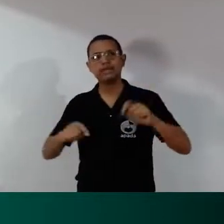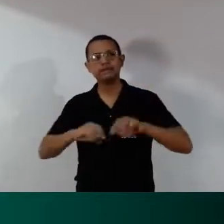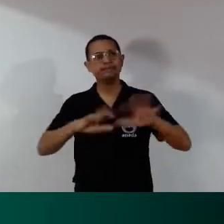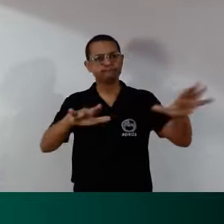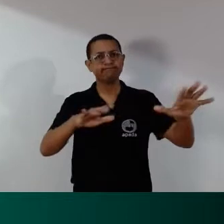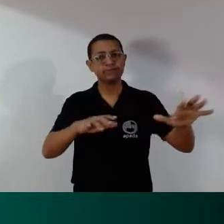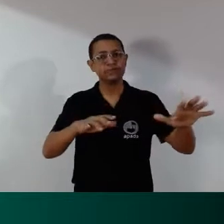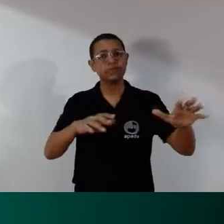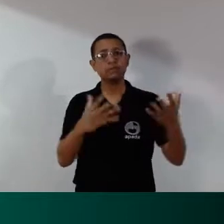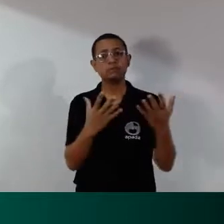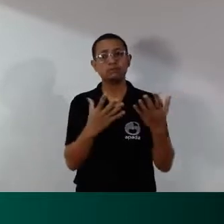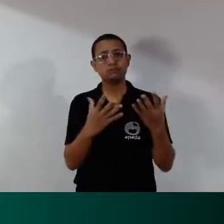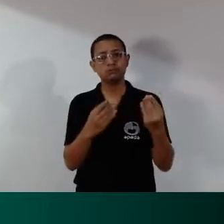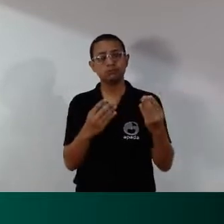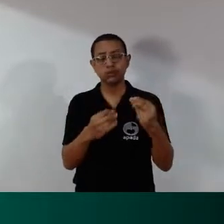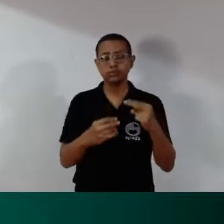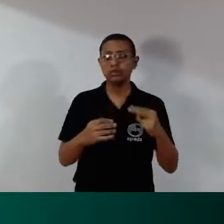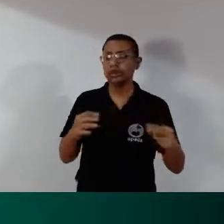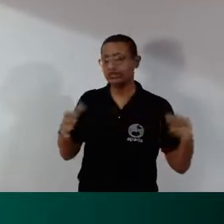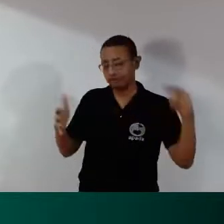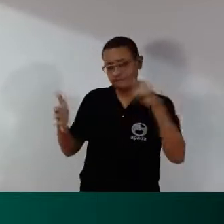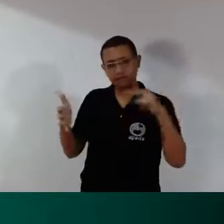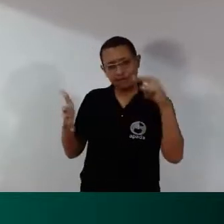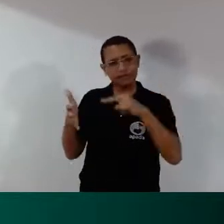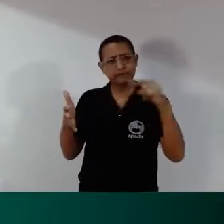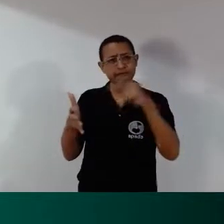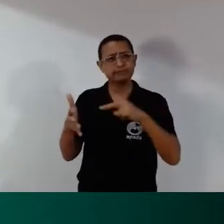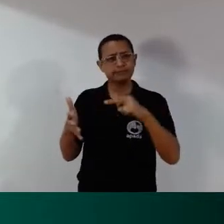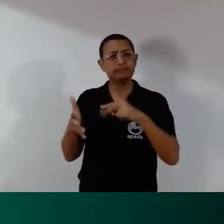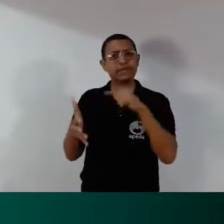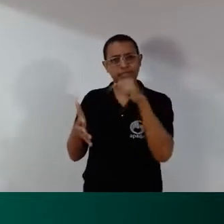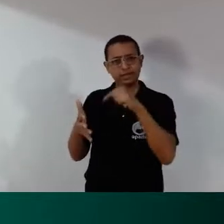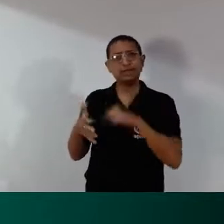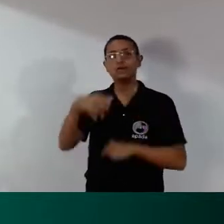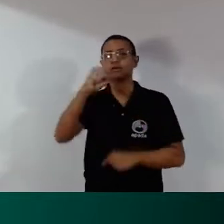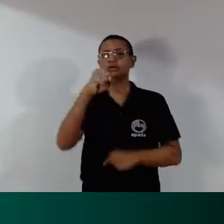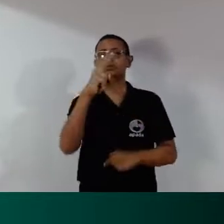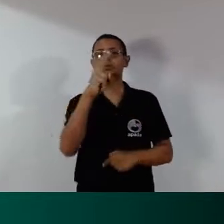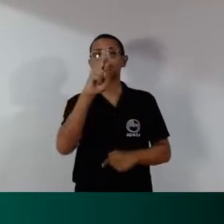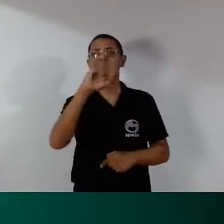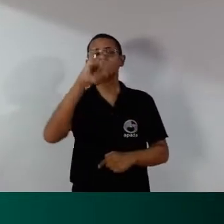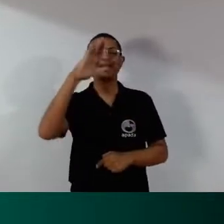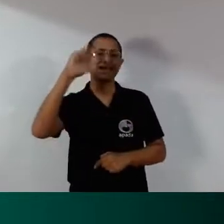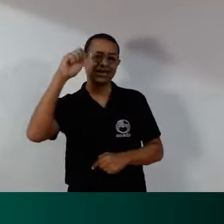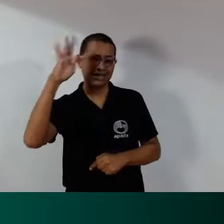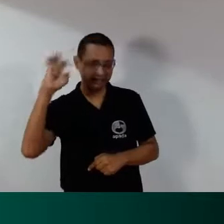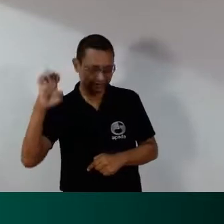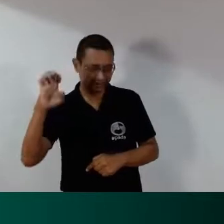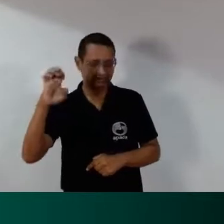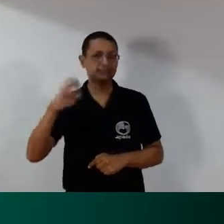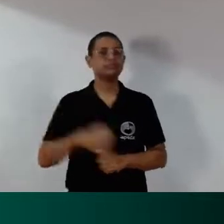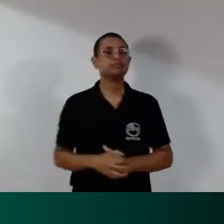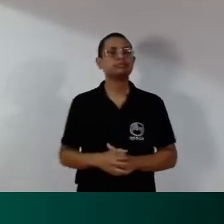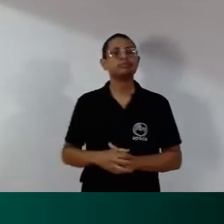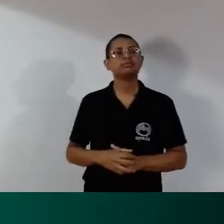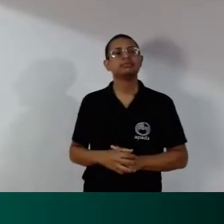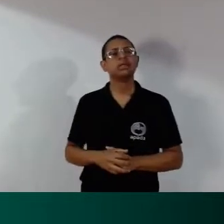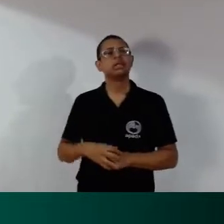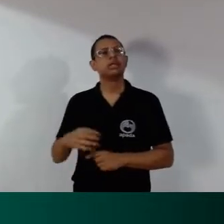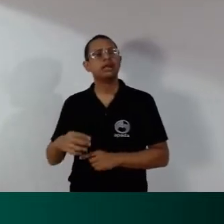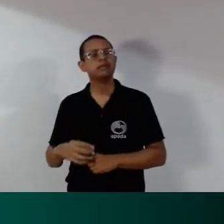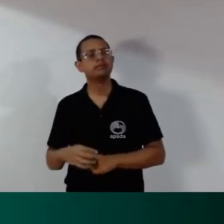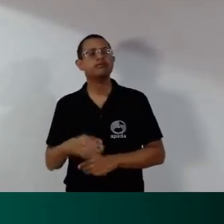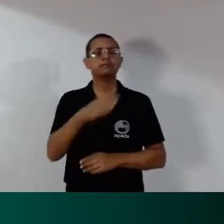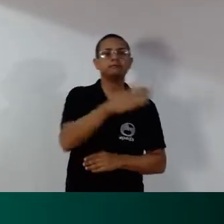seguidores e tal de fazer esse lance todo dia o suricate continuar existindo do fazendo o cotidiano E aí vindo para os